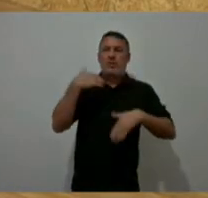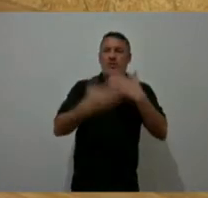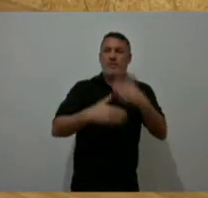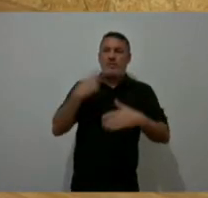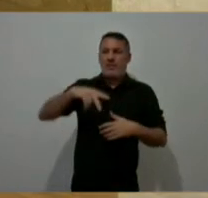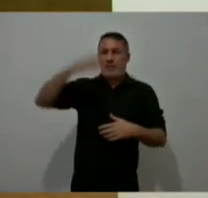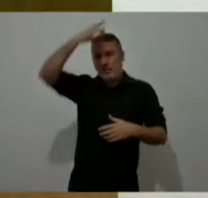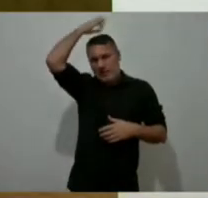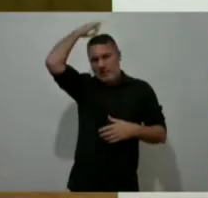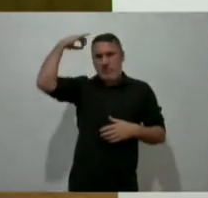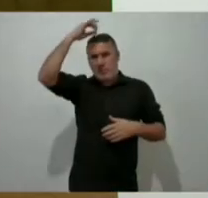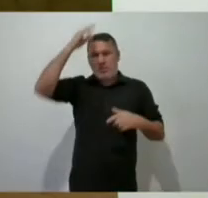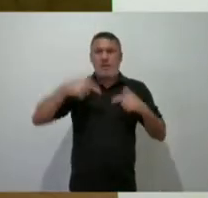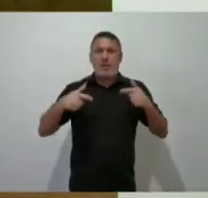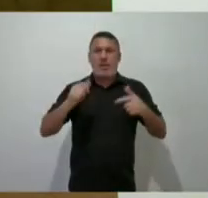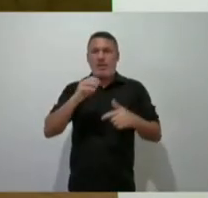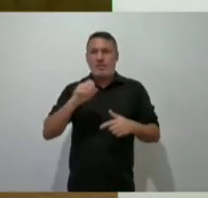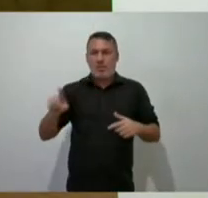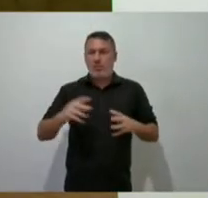Ana, tudo bem?